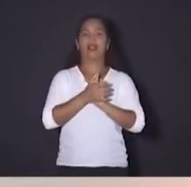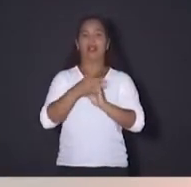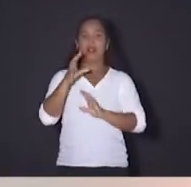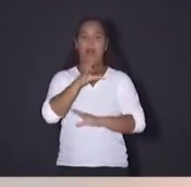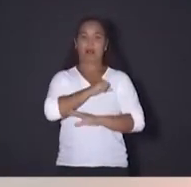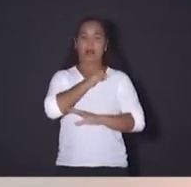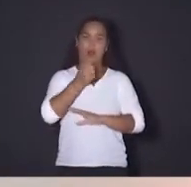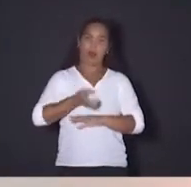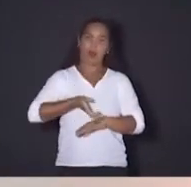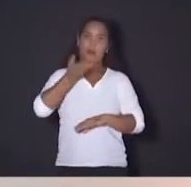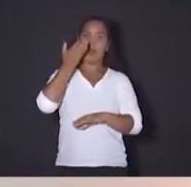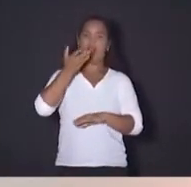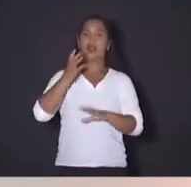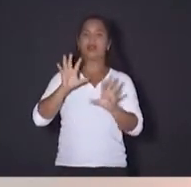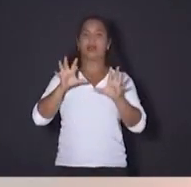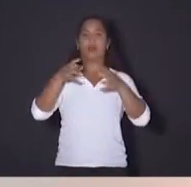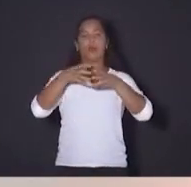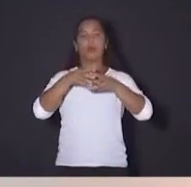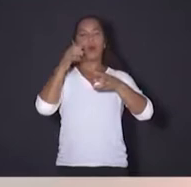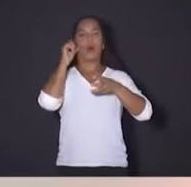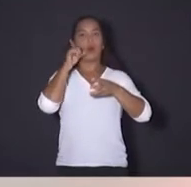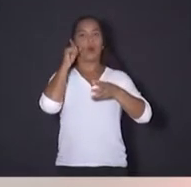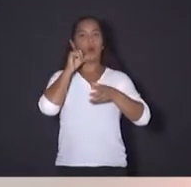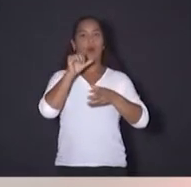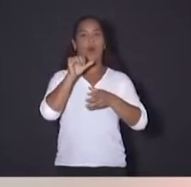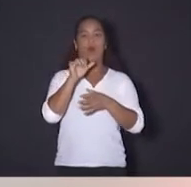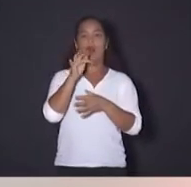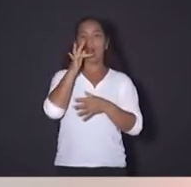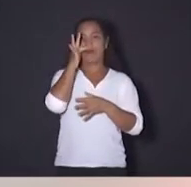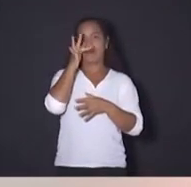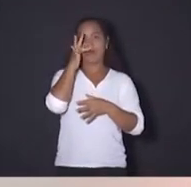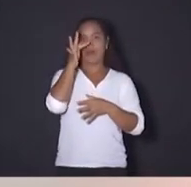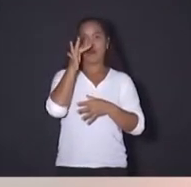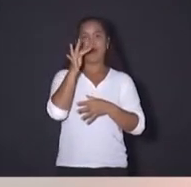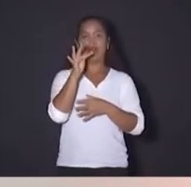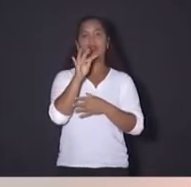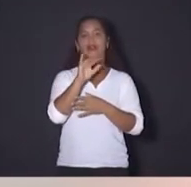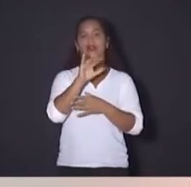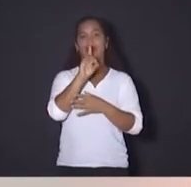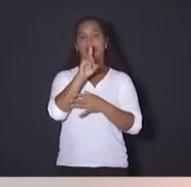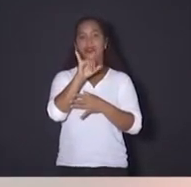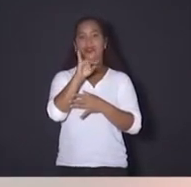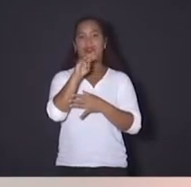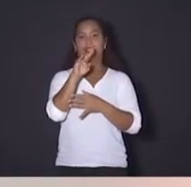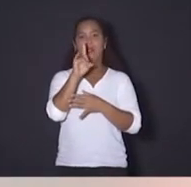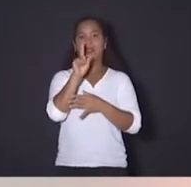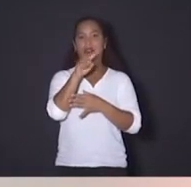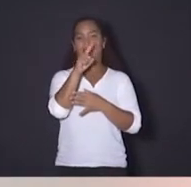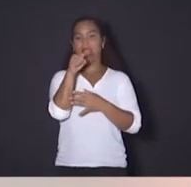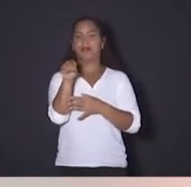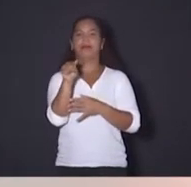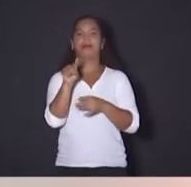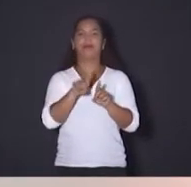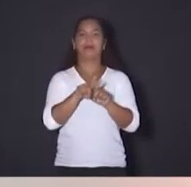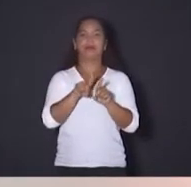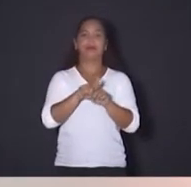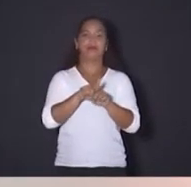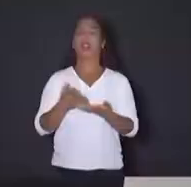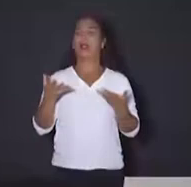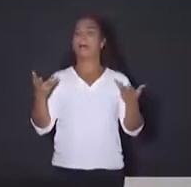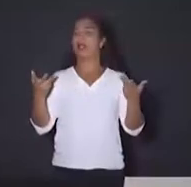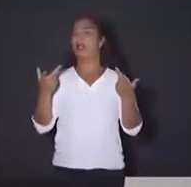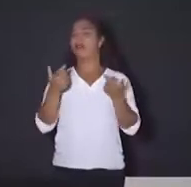integra o grupo de mulheres flores de dan e articulação mulheres e mídias